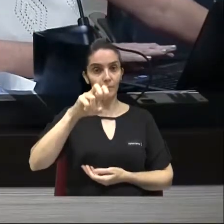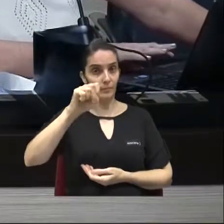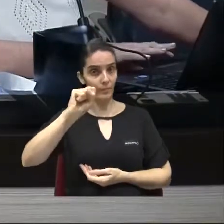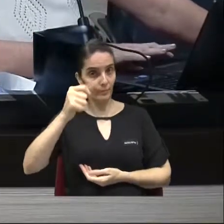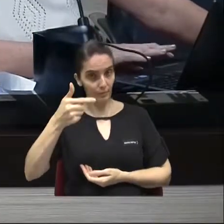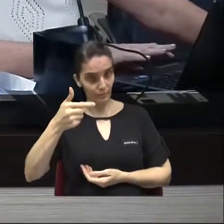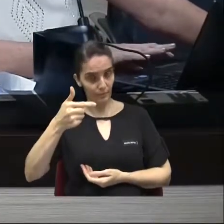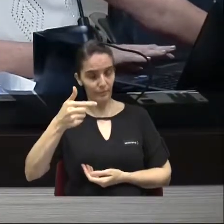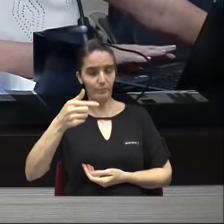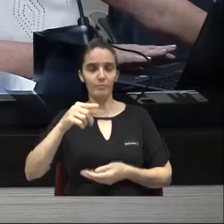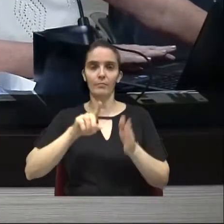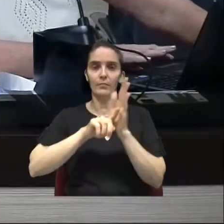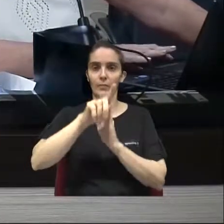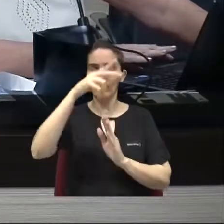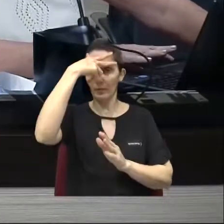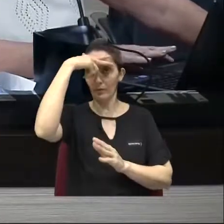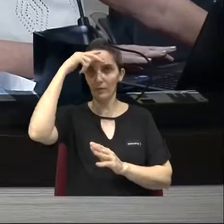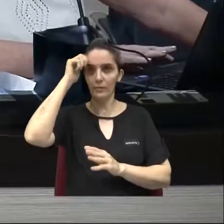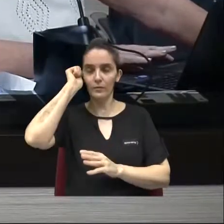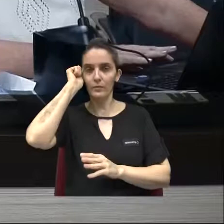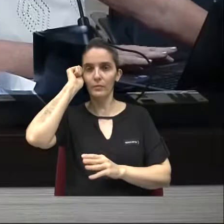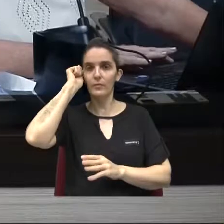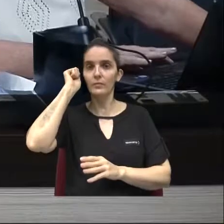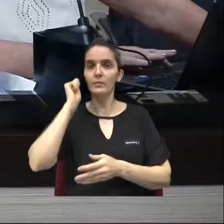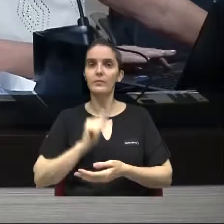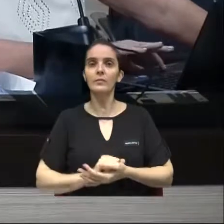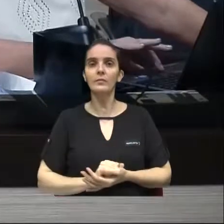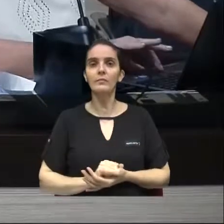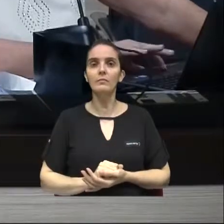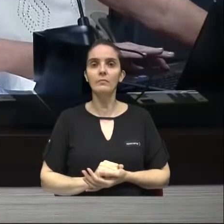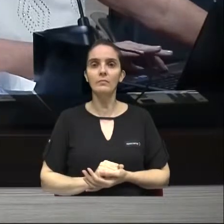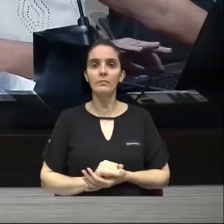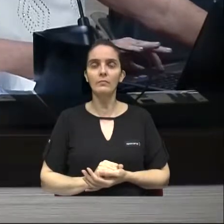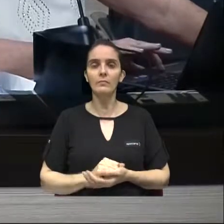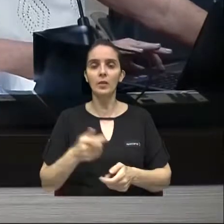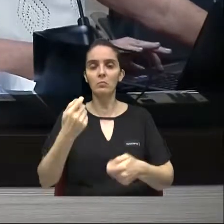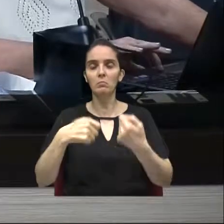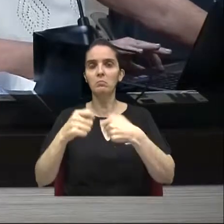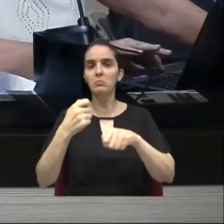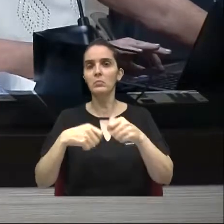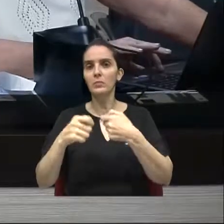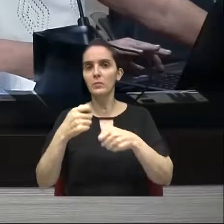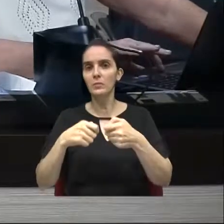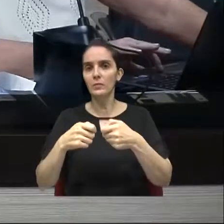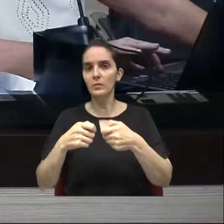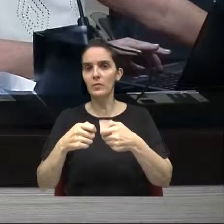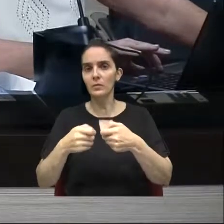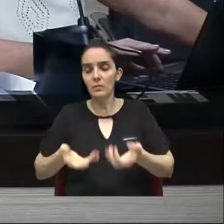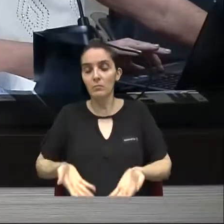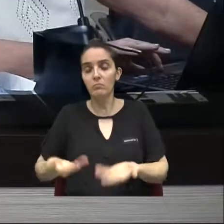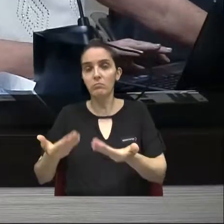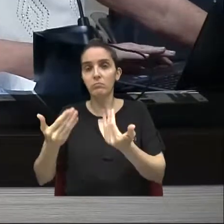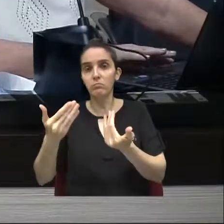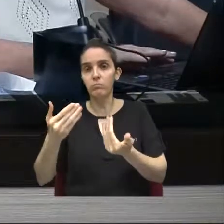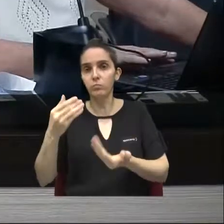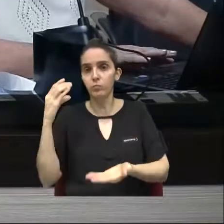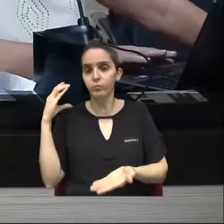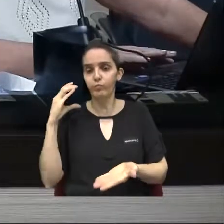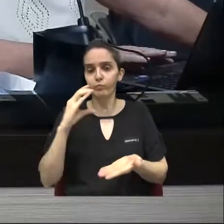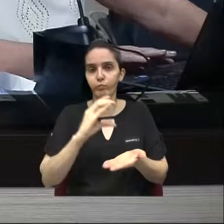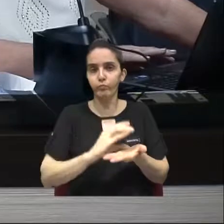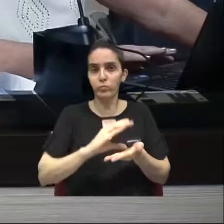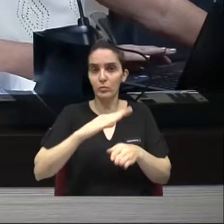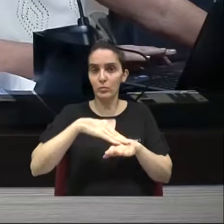582 requer informações ao Poder Executivo sobre as motivações administrativas para a realização de repasses complementares